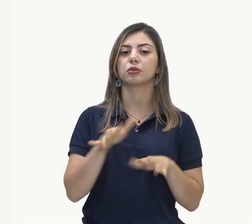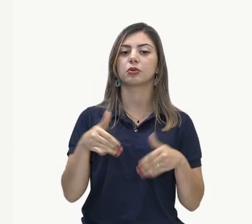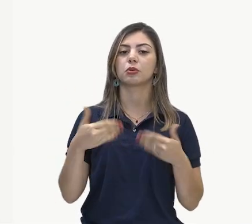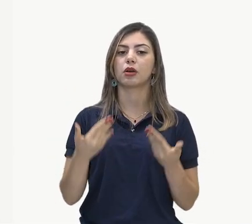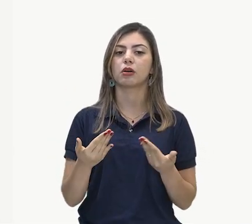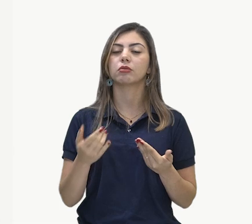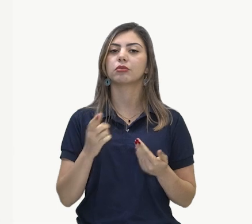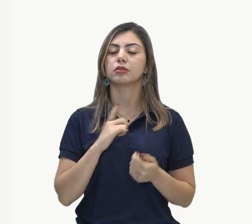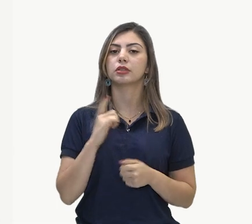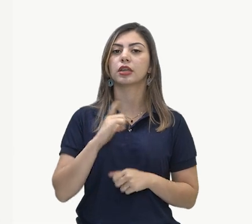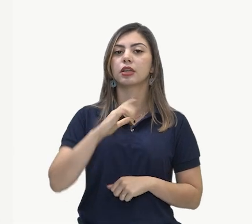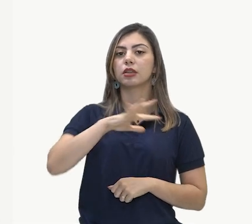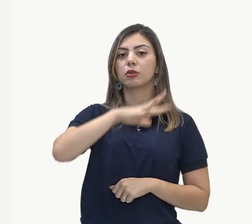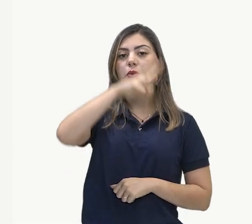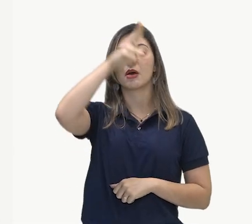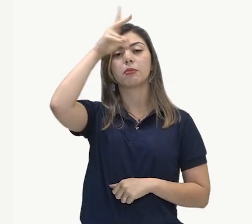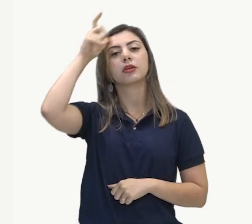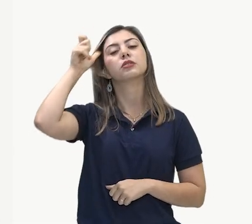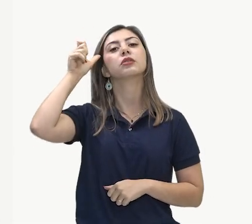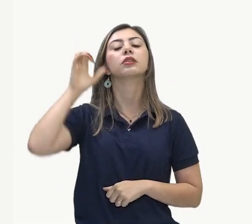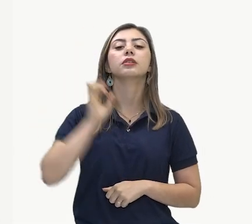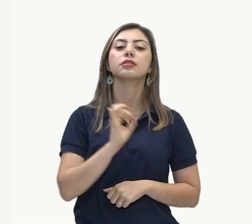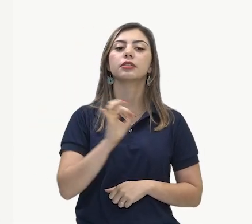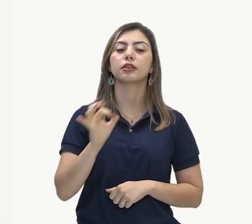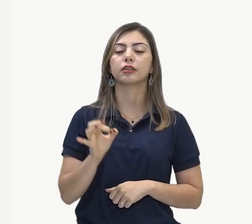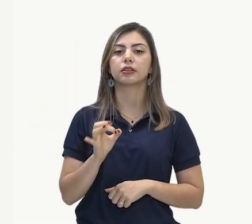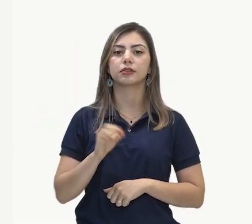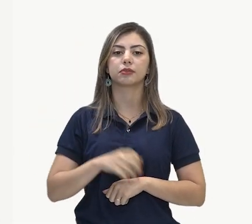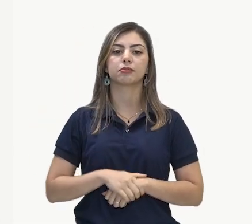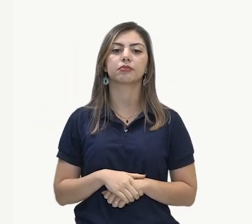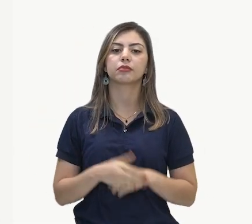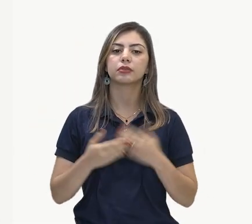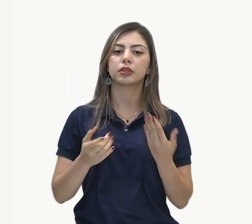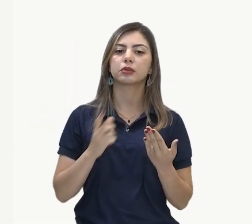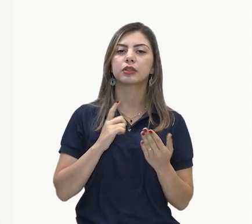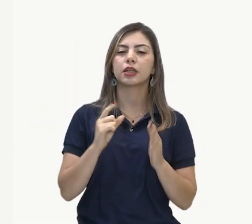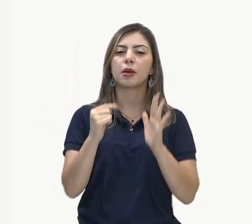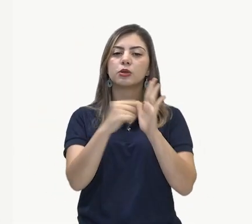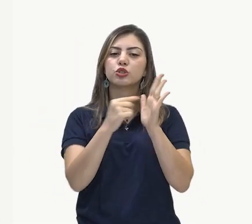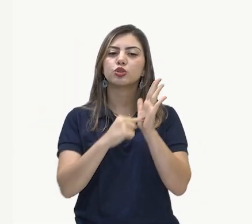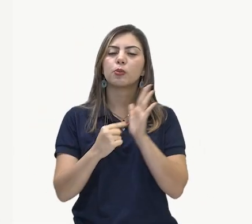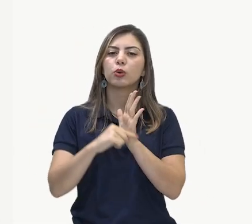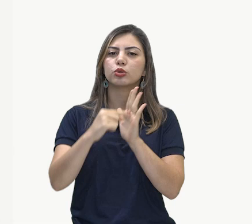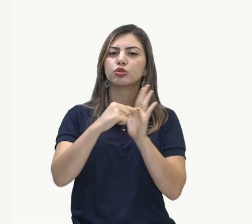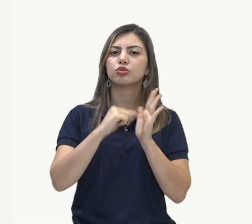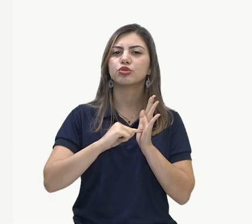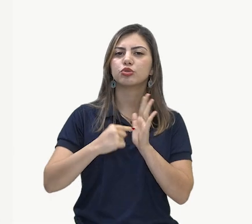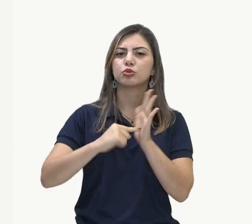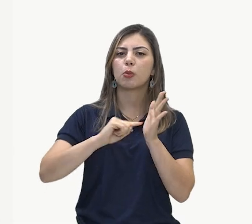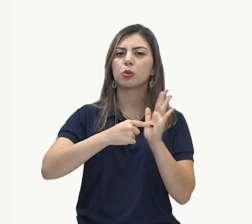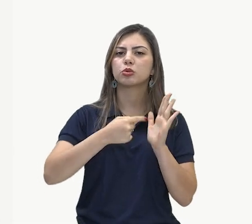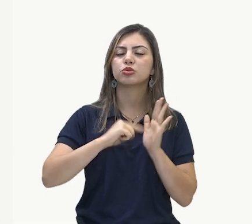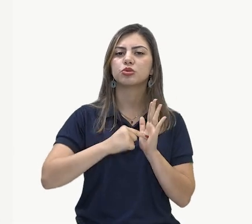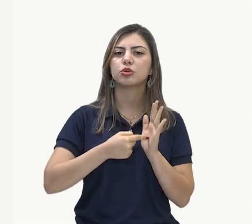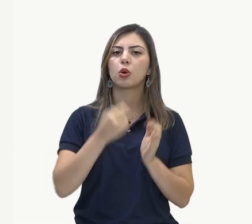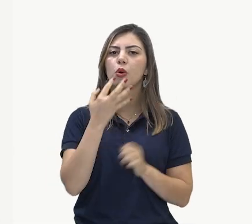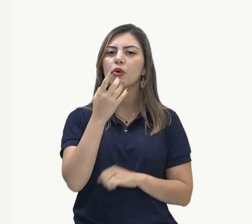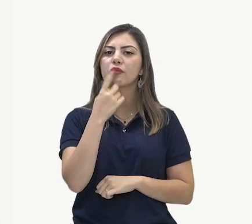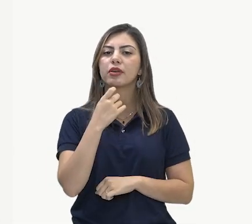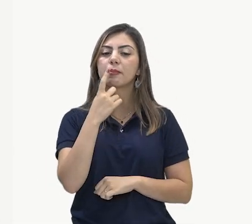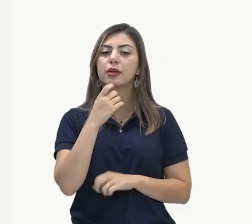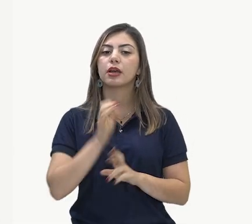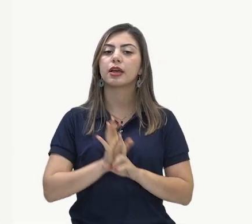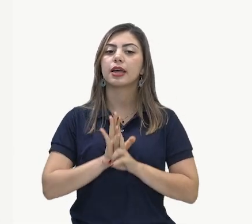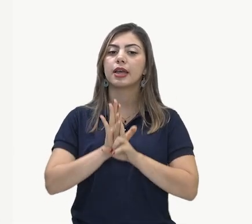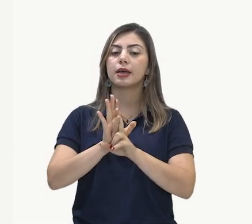do Amazonas, né, que tem aí uma certa quantidade de pontinhos. Esses pontinhos vermelhos, eles representam a